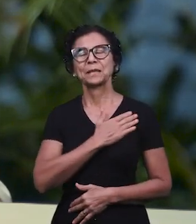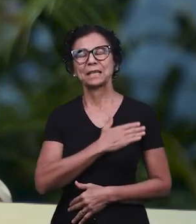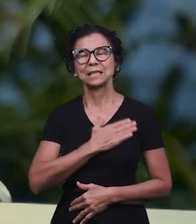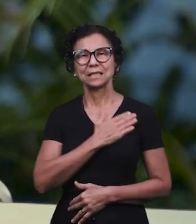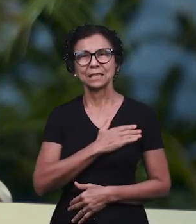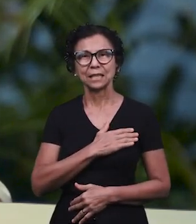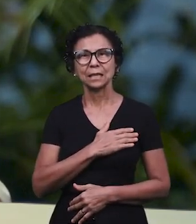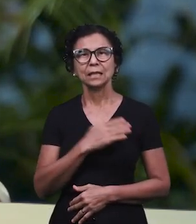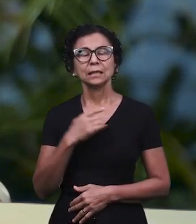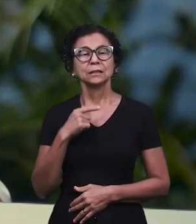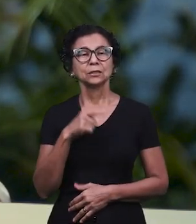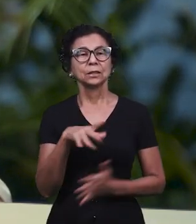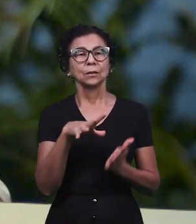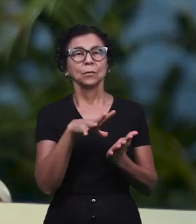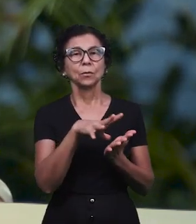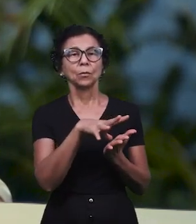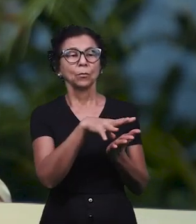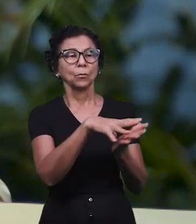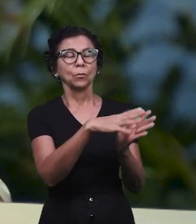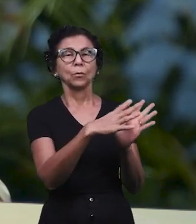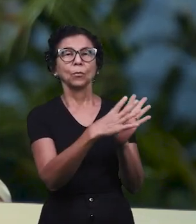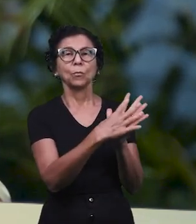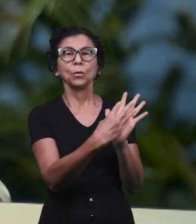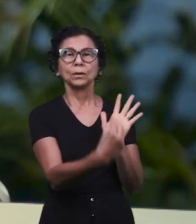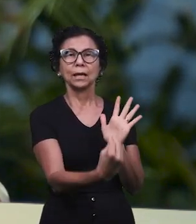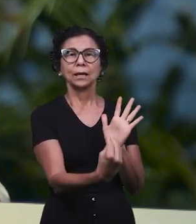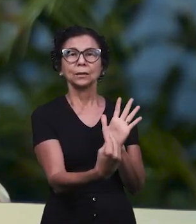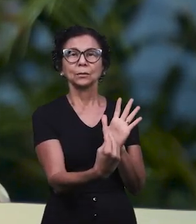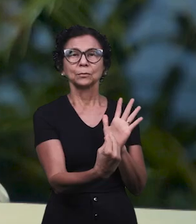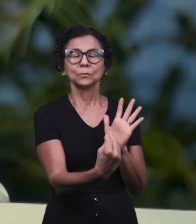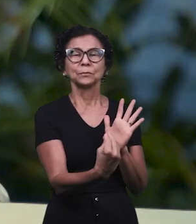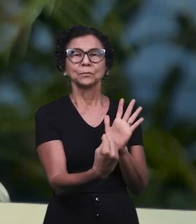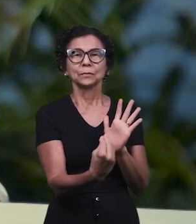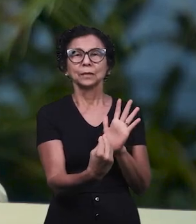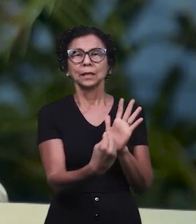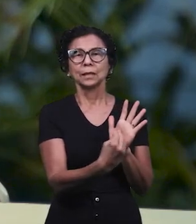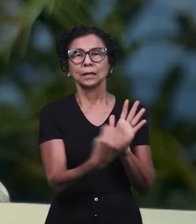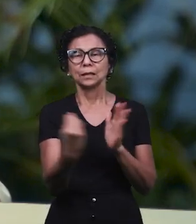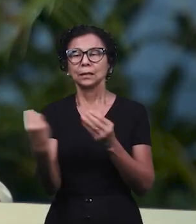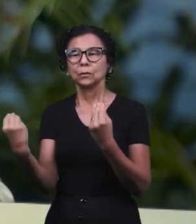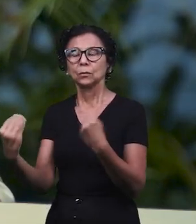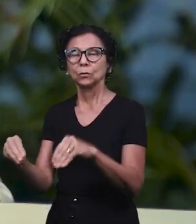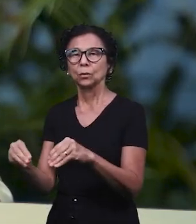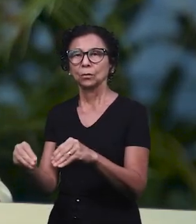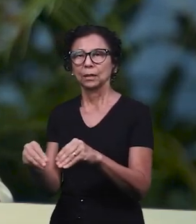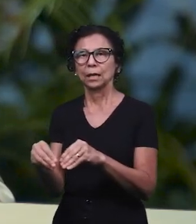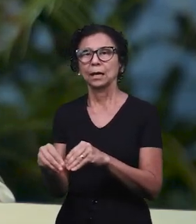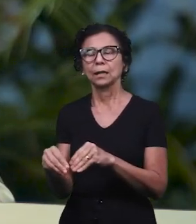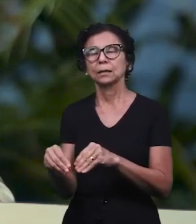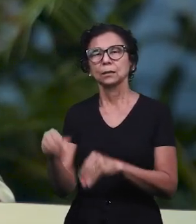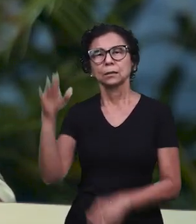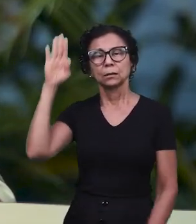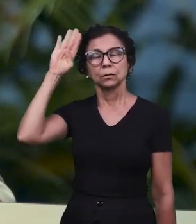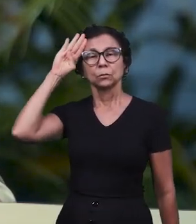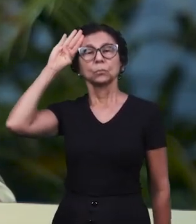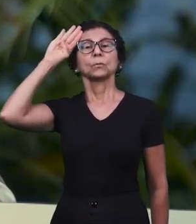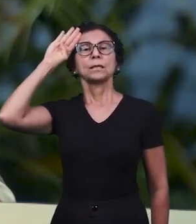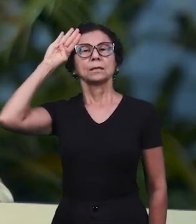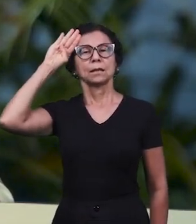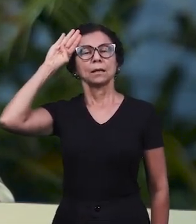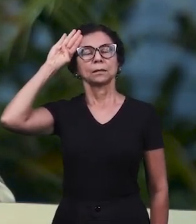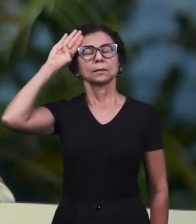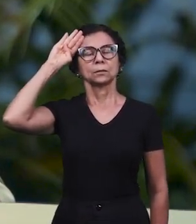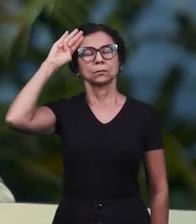ter esse modelo implementado lá no Centro Tecnológico do Exército, em Guaratiba, onde a gente conseguiu implementar ali